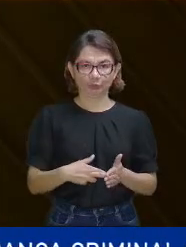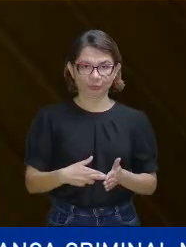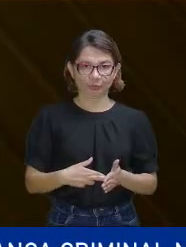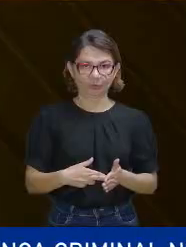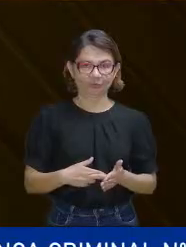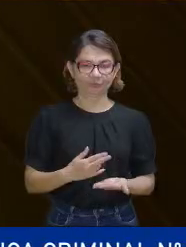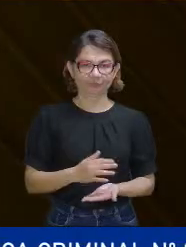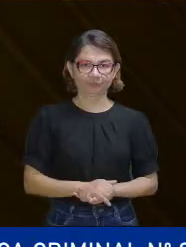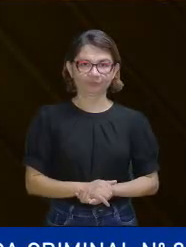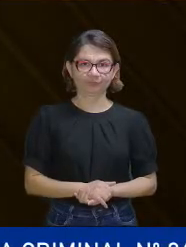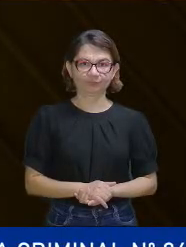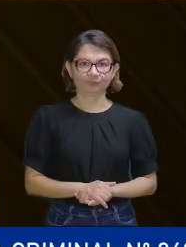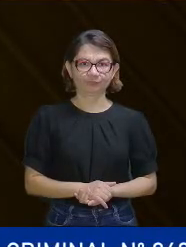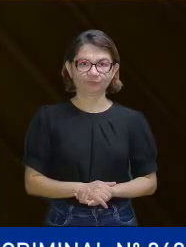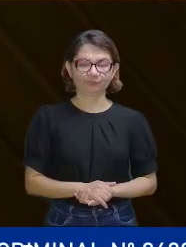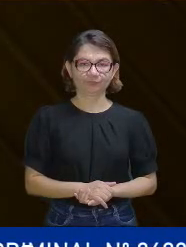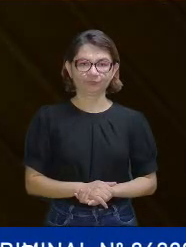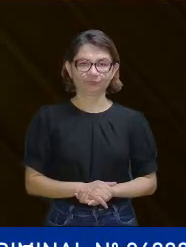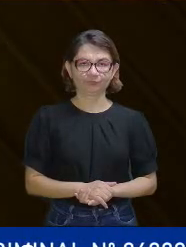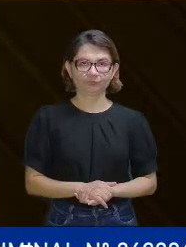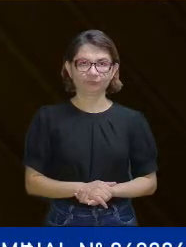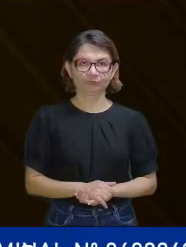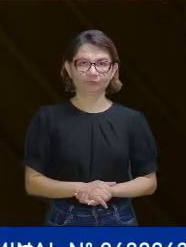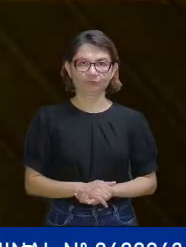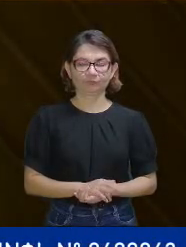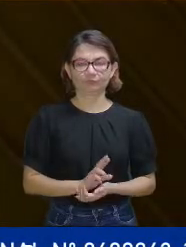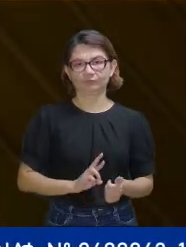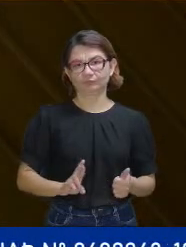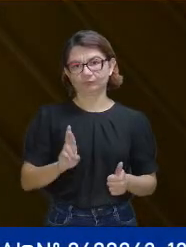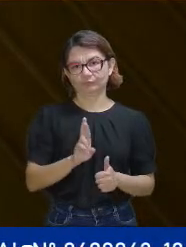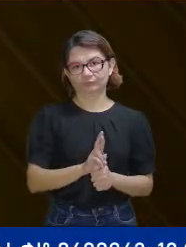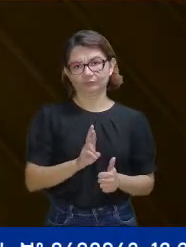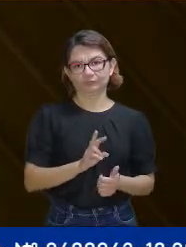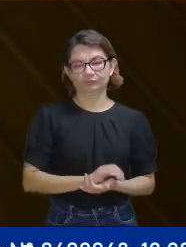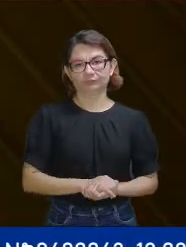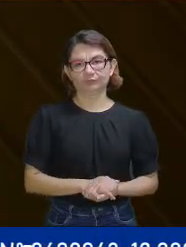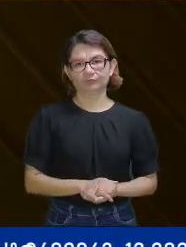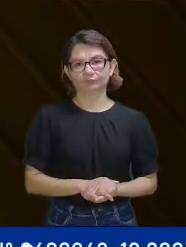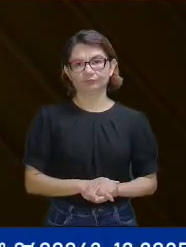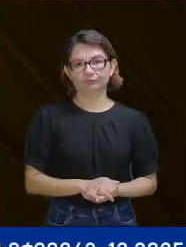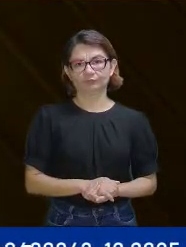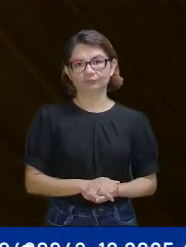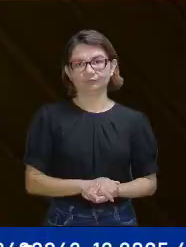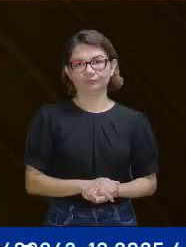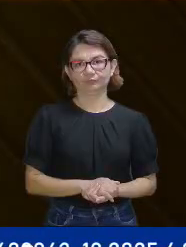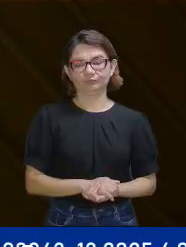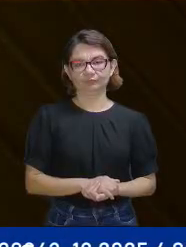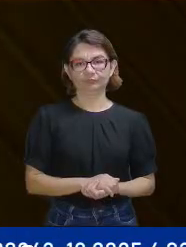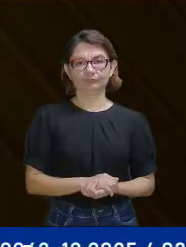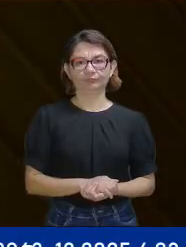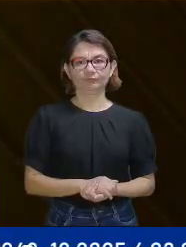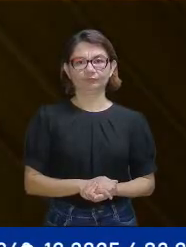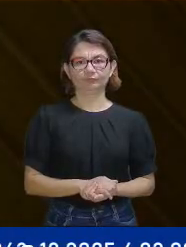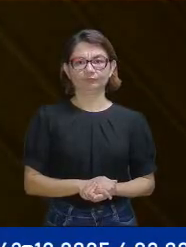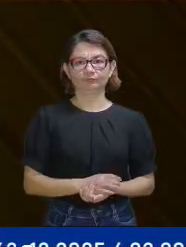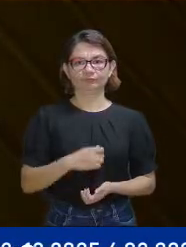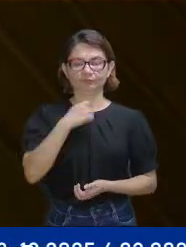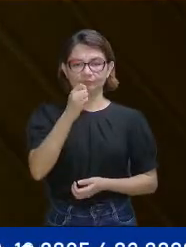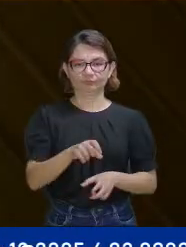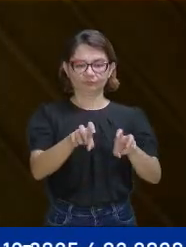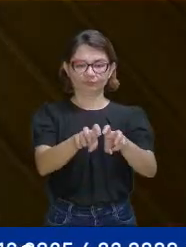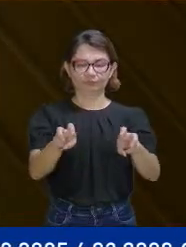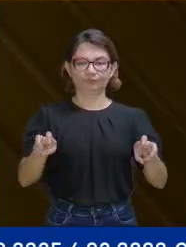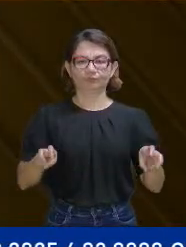cabelos grisalhos, curtos, ilustríssima cortes laterais, os óculos de Procuradora armação Regional da República, escura, mais olhos juízes, emendados castanhos escuro,